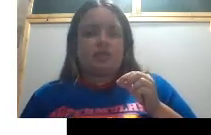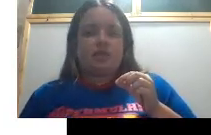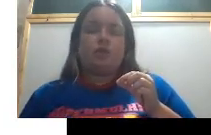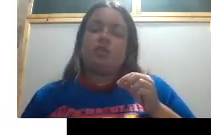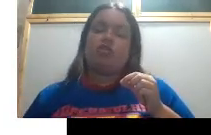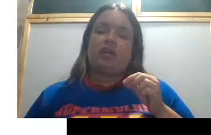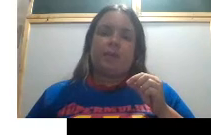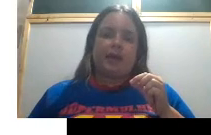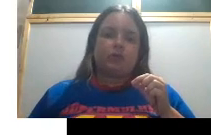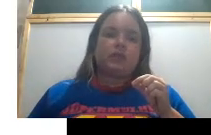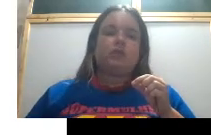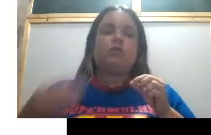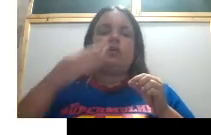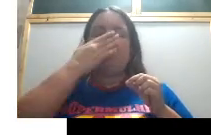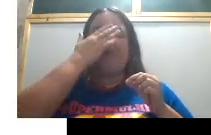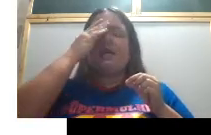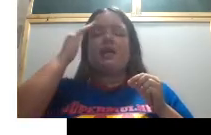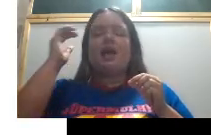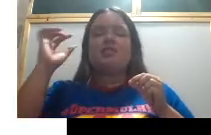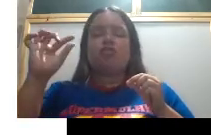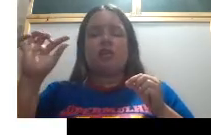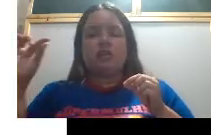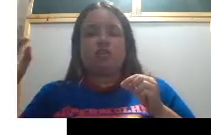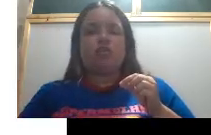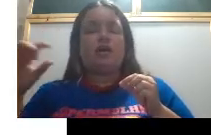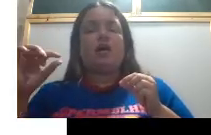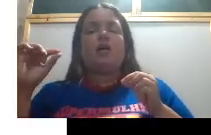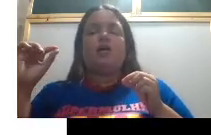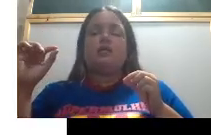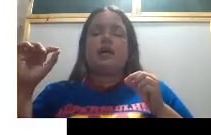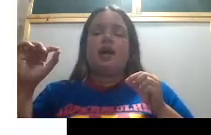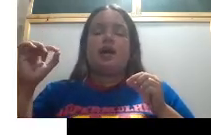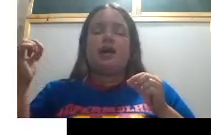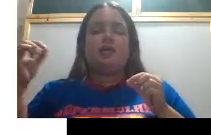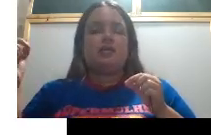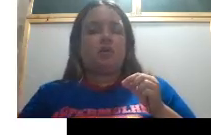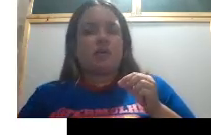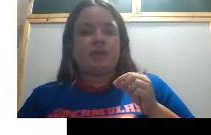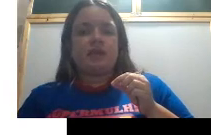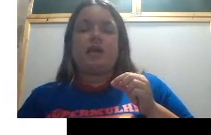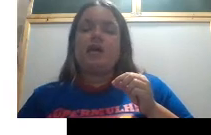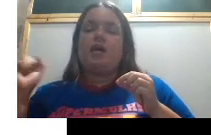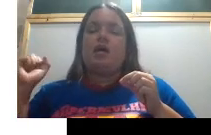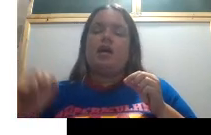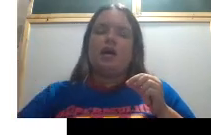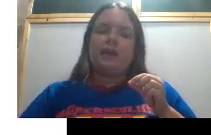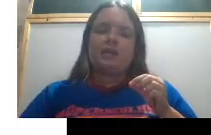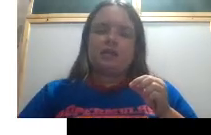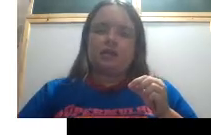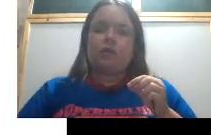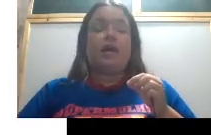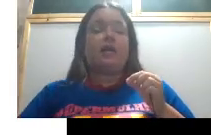é o terceiro estava perguntando o que as estrelinhas da nossa bandeira